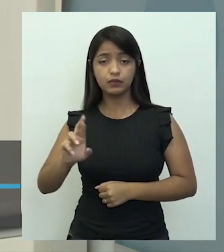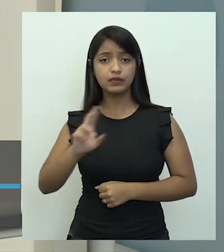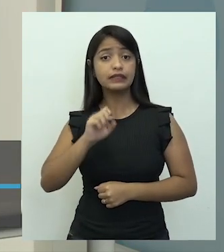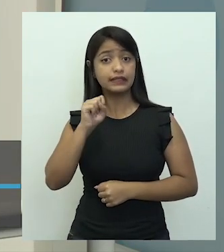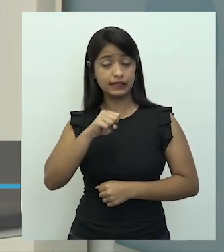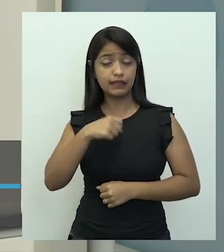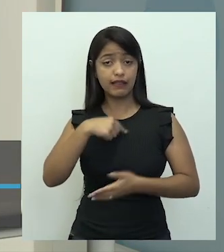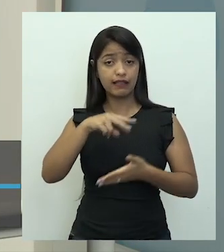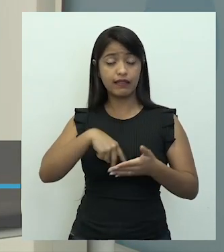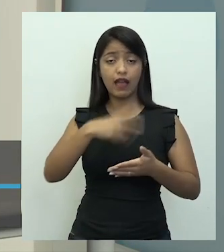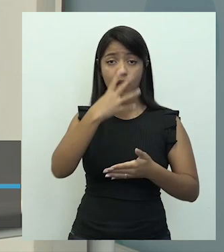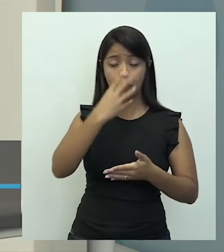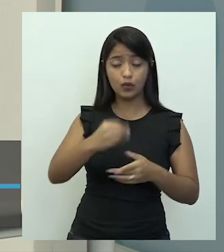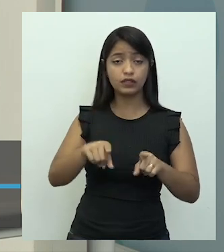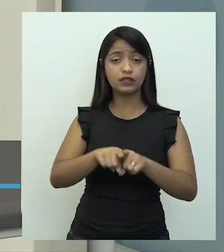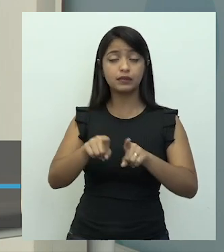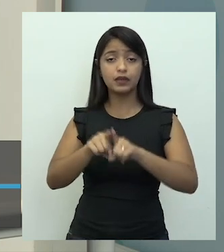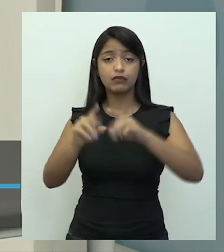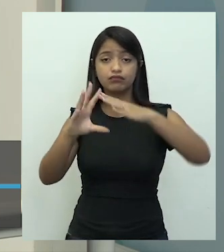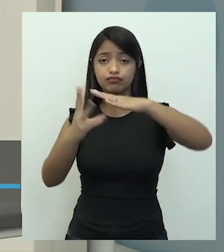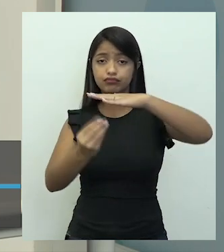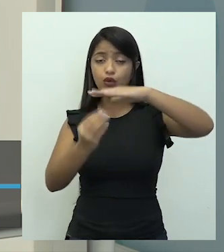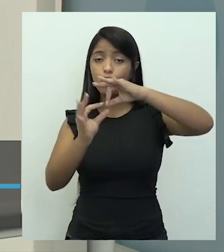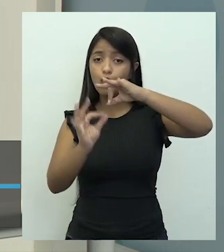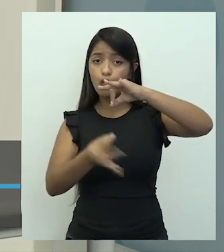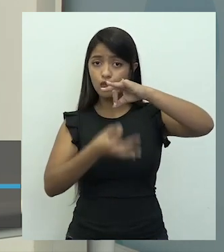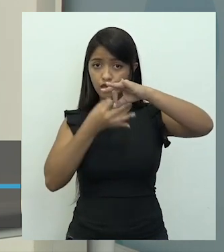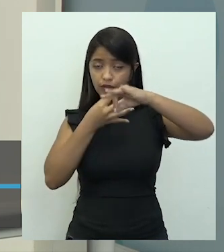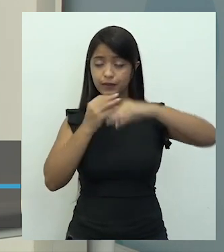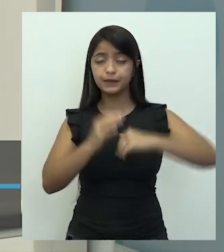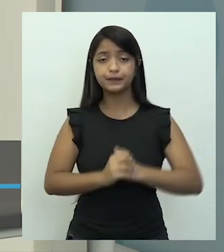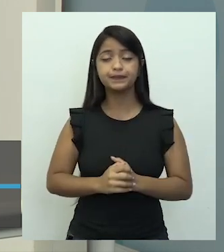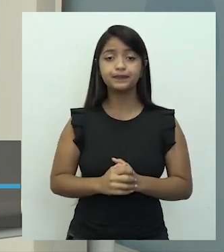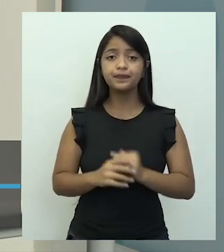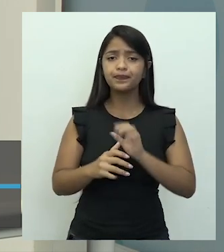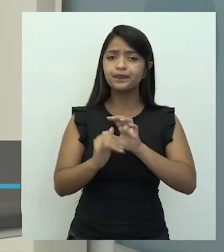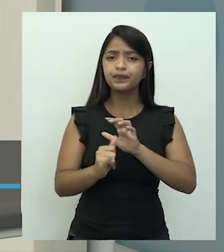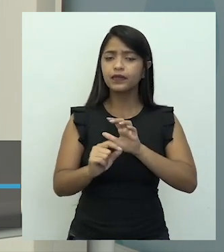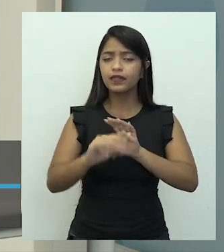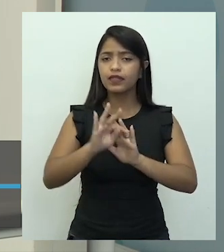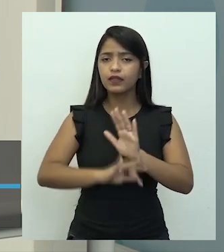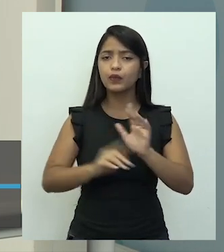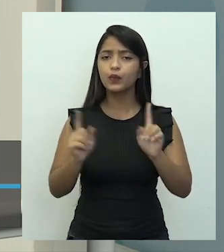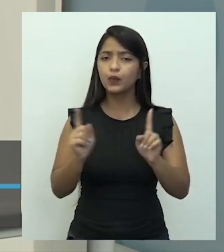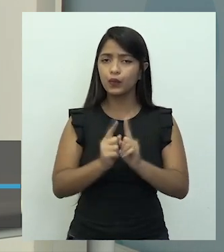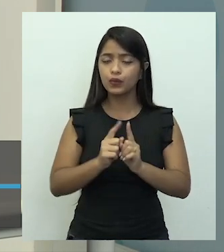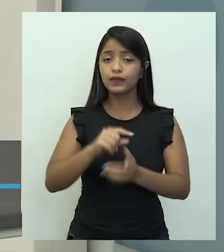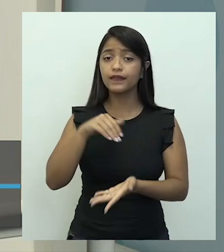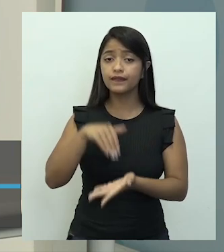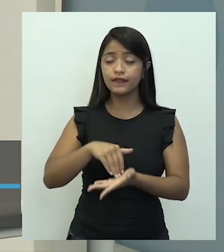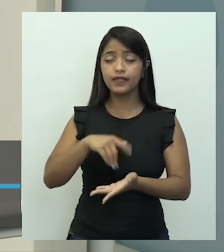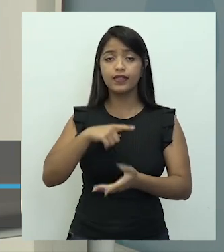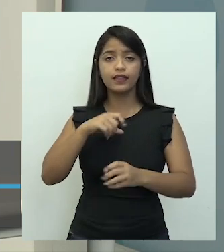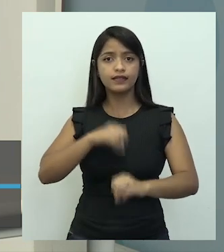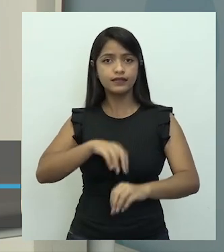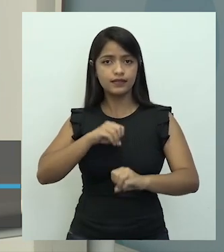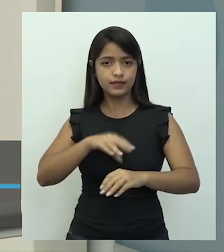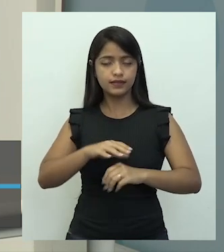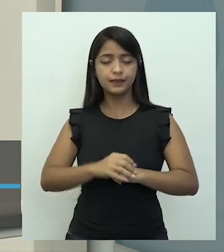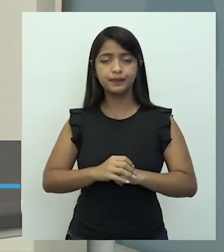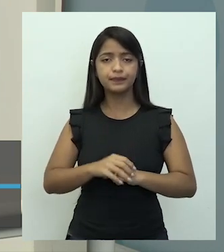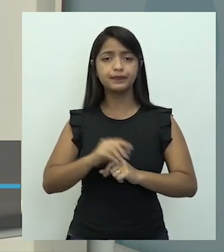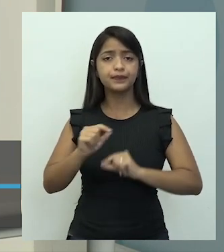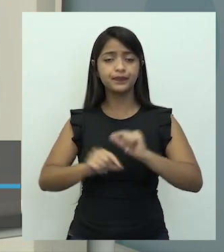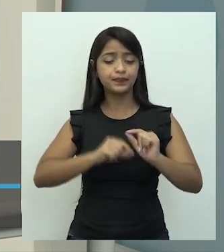as Uvas, e ele coloca que a fábula é um texto curto, com ensinamento no final, envolve animais com